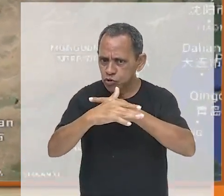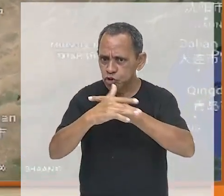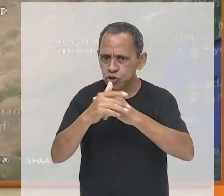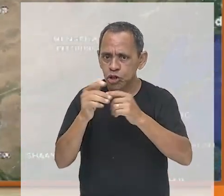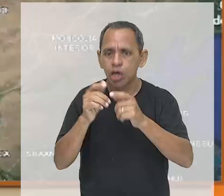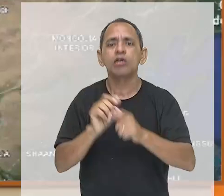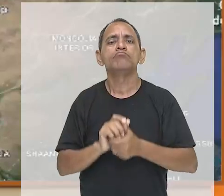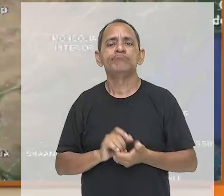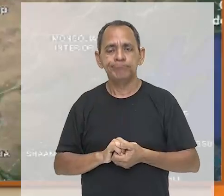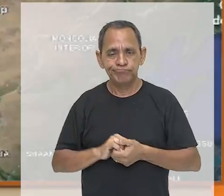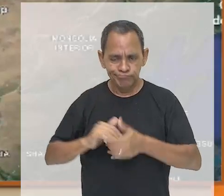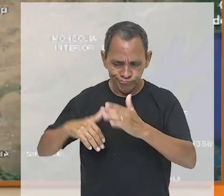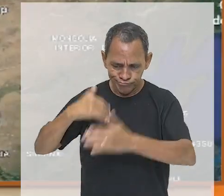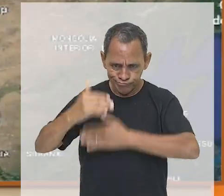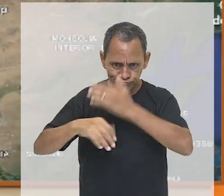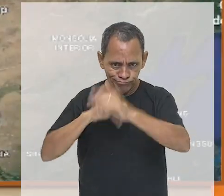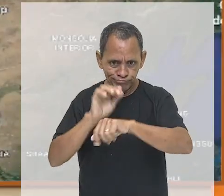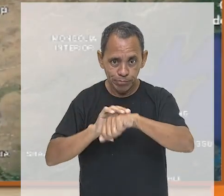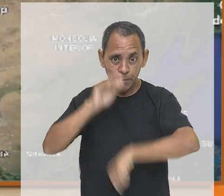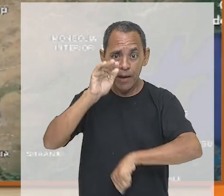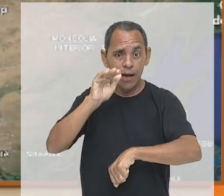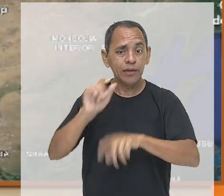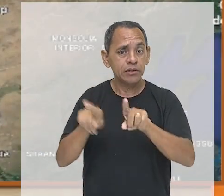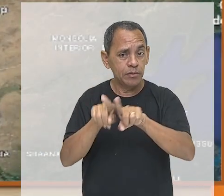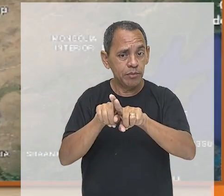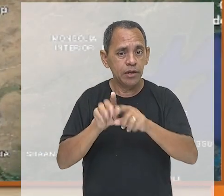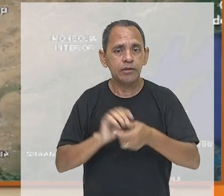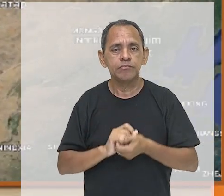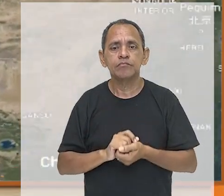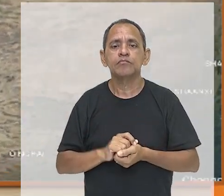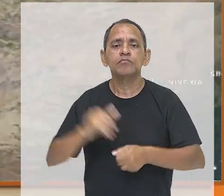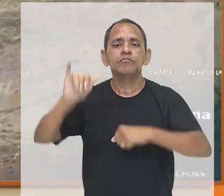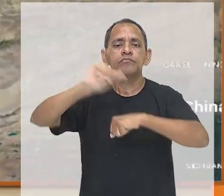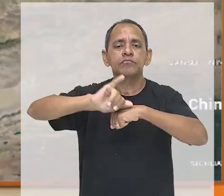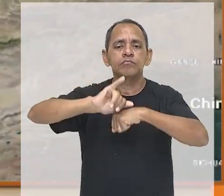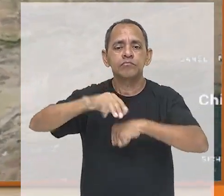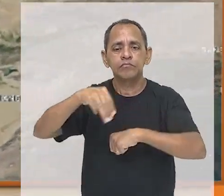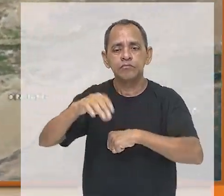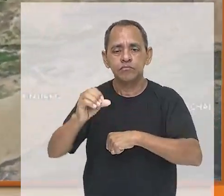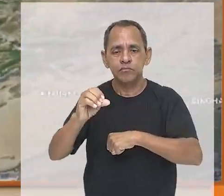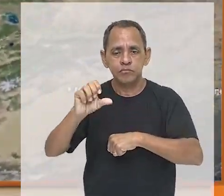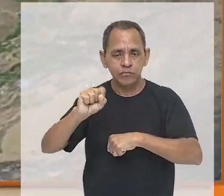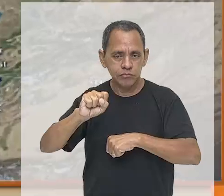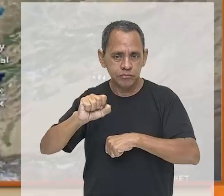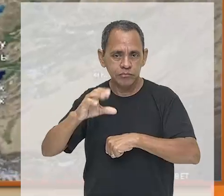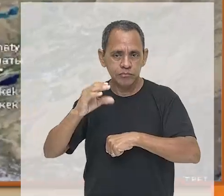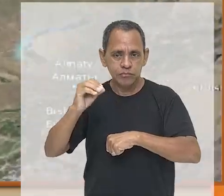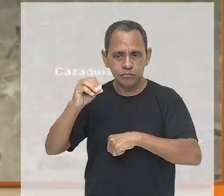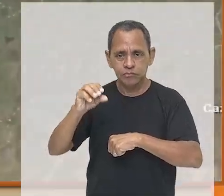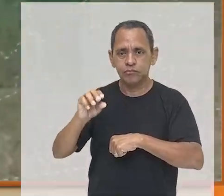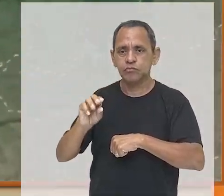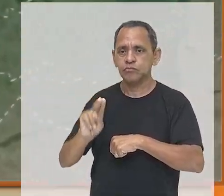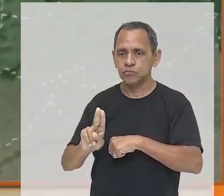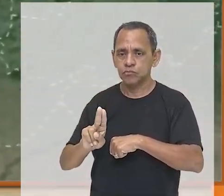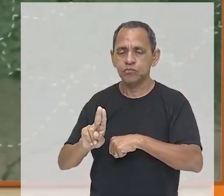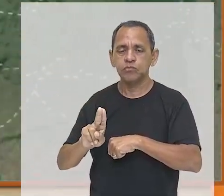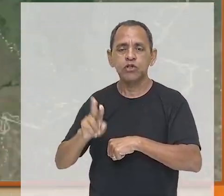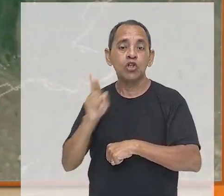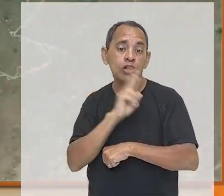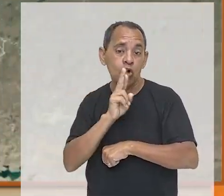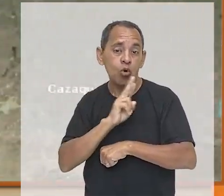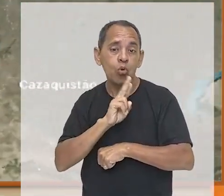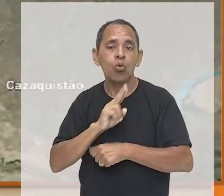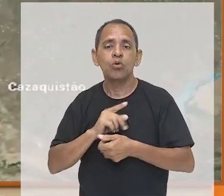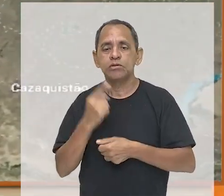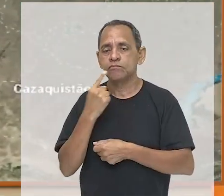mais. Porém, a capital, Moscou, da Rússia, está, né, aqui na parte europeia, porém,